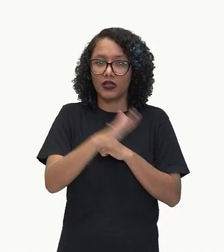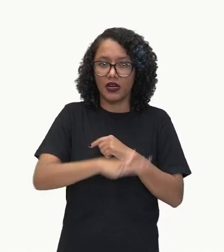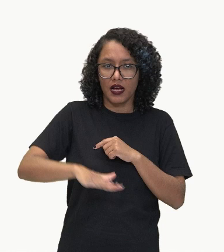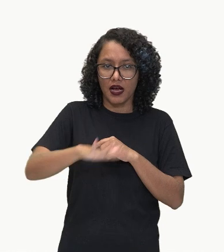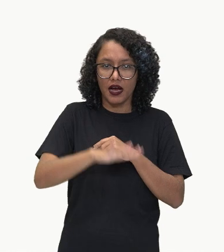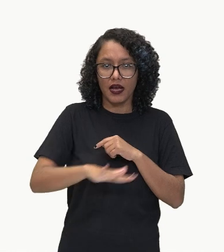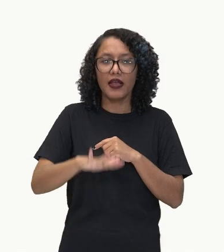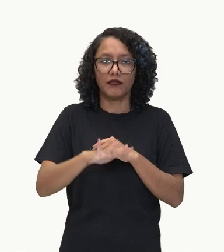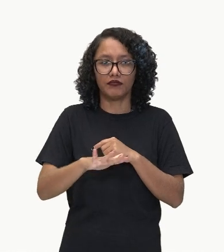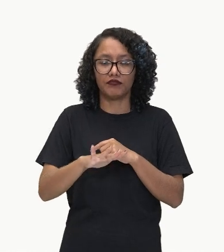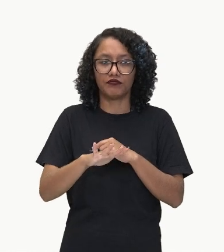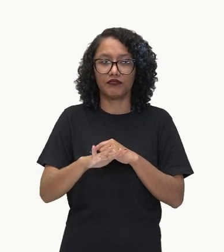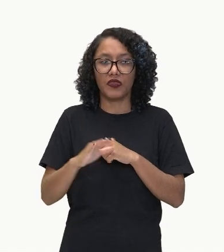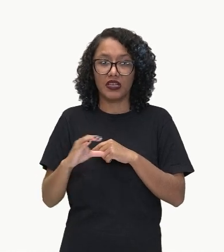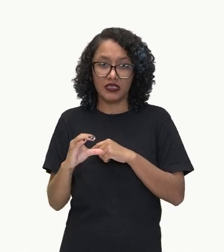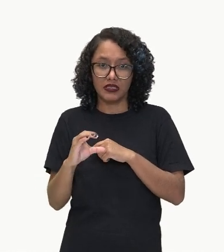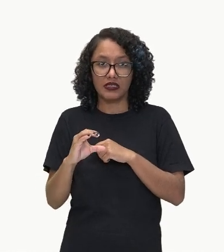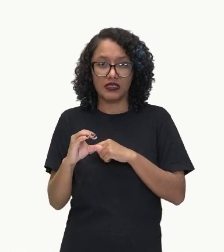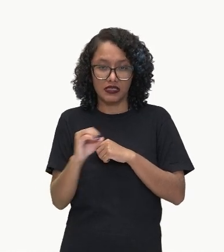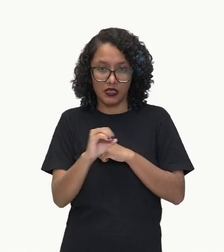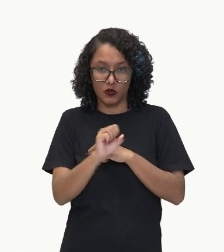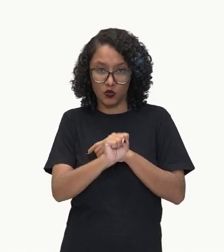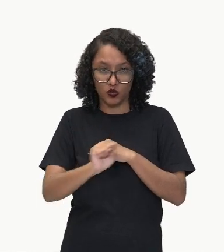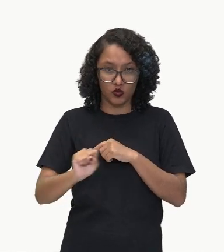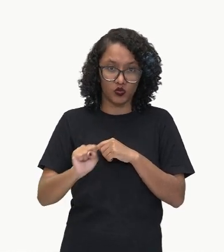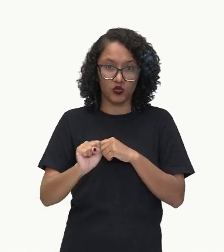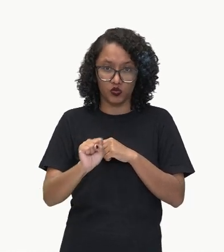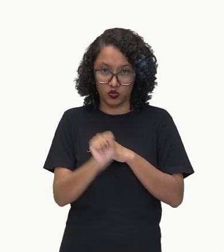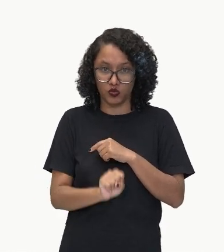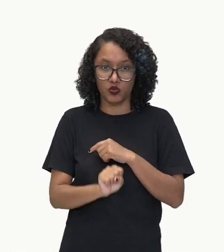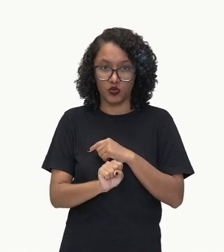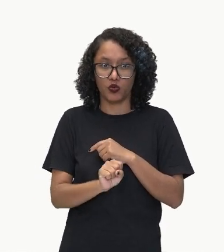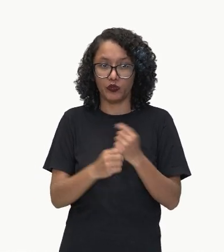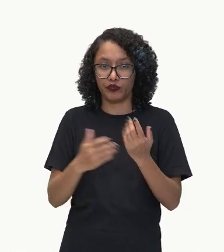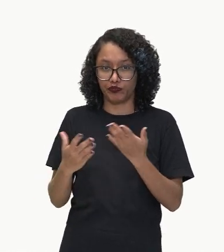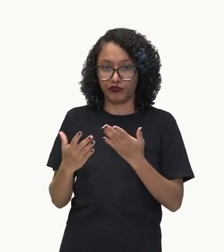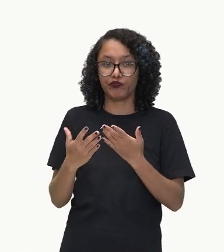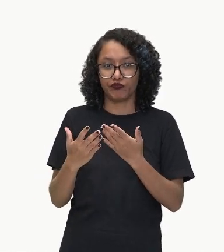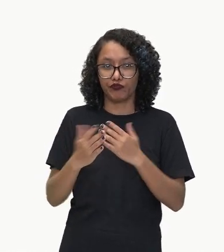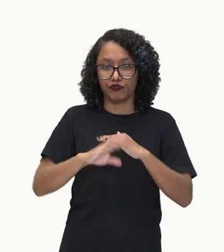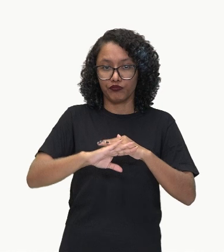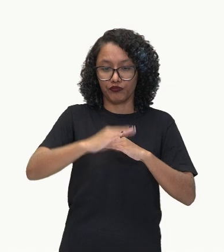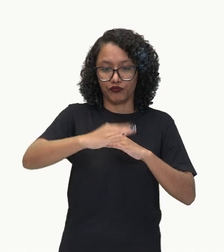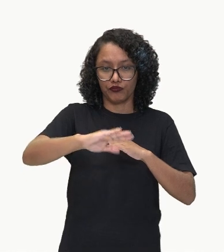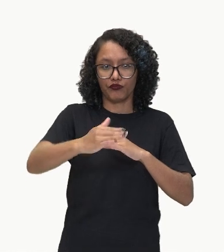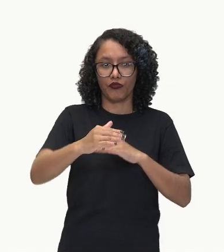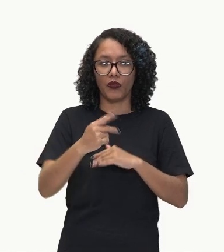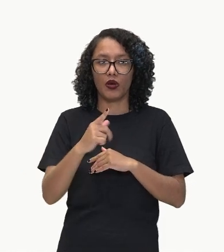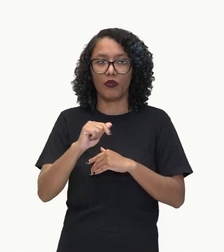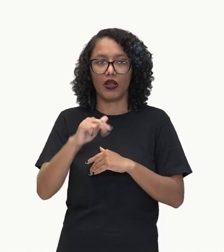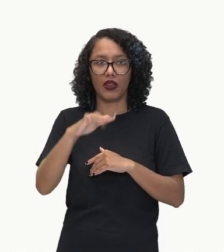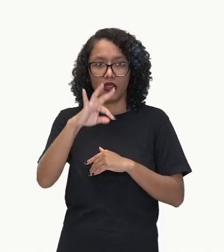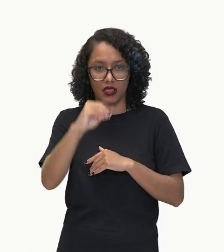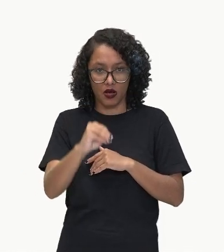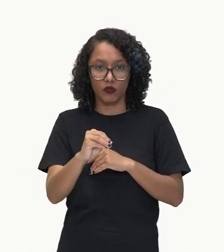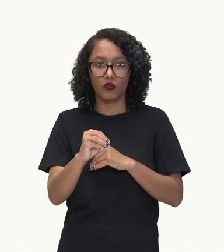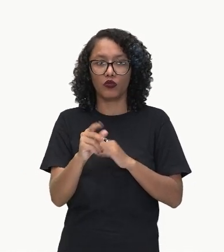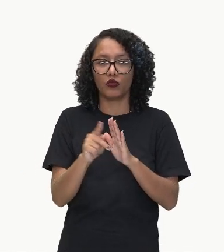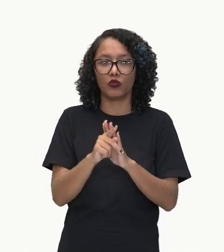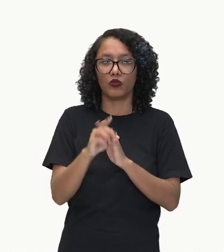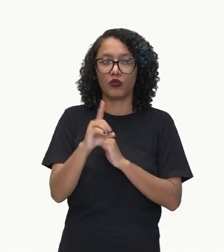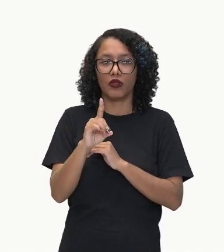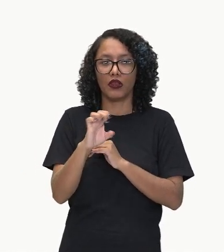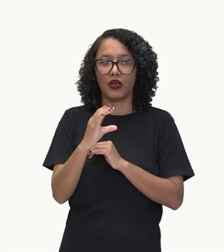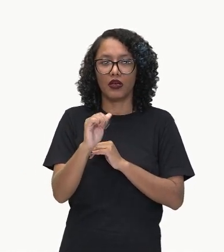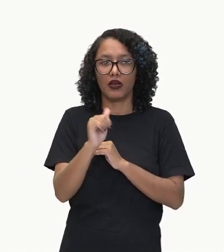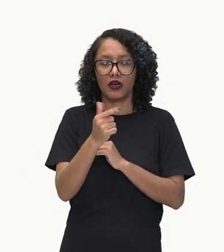parte centro-sul desse subcontinente, ele é formado por rochas muito